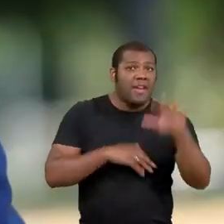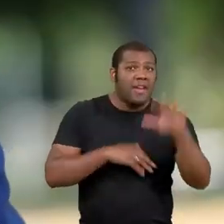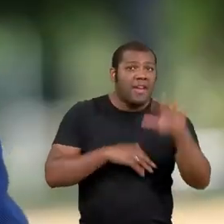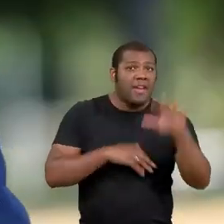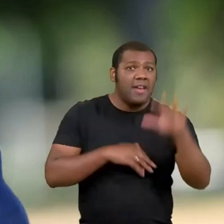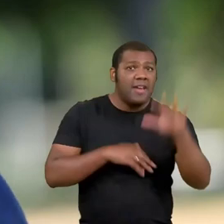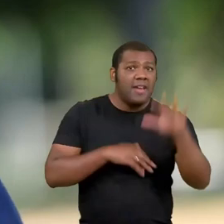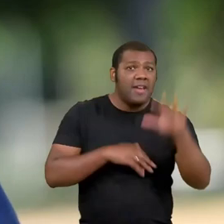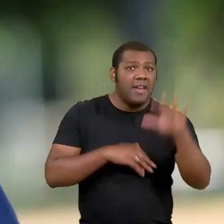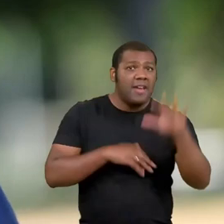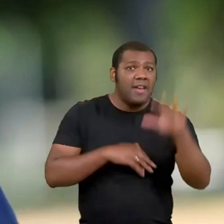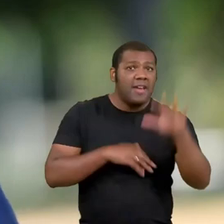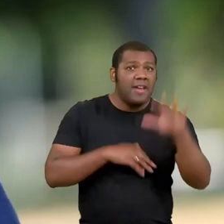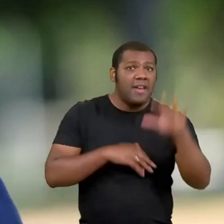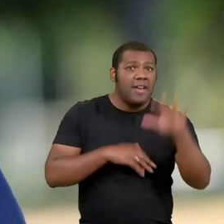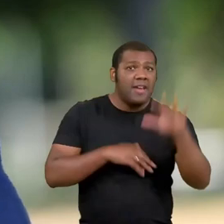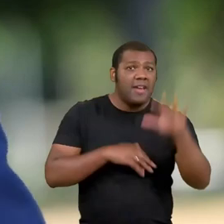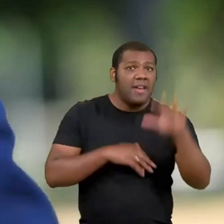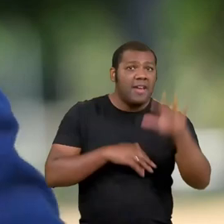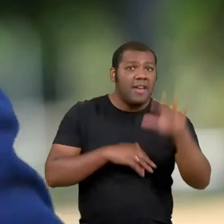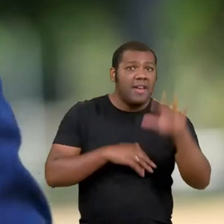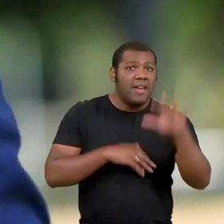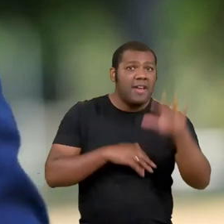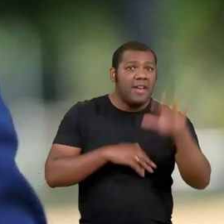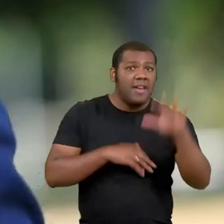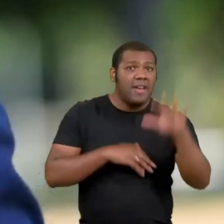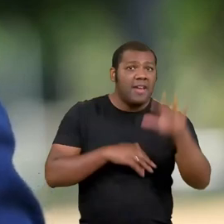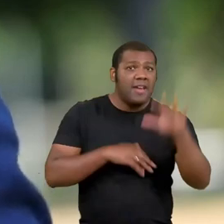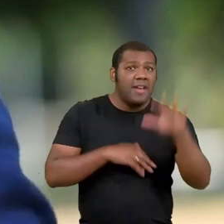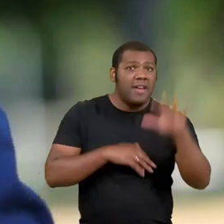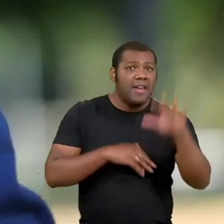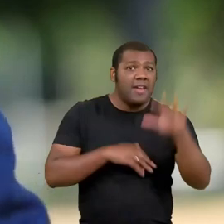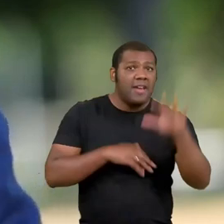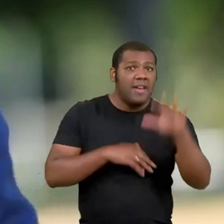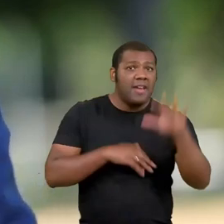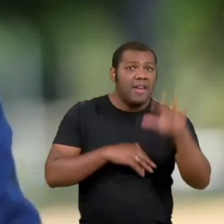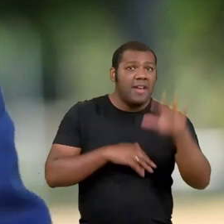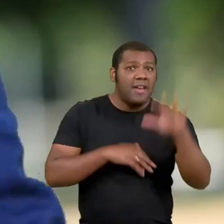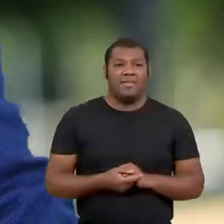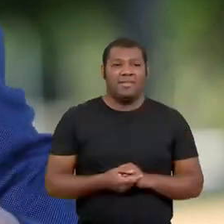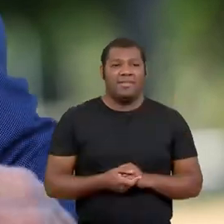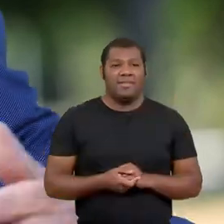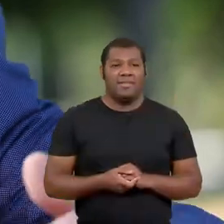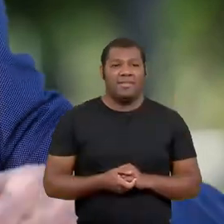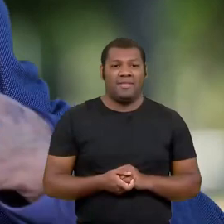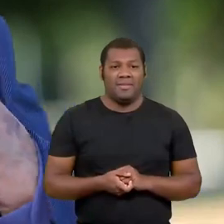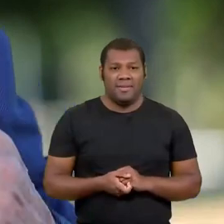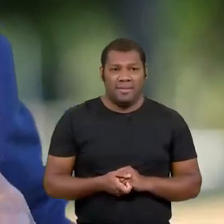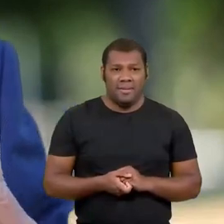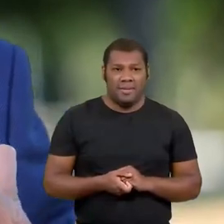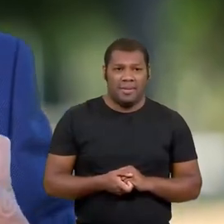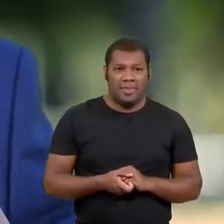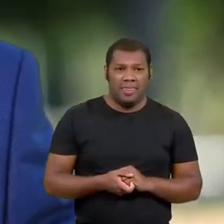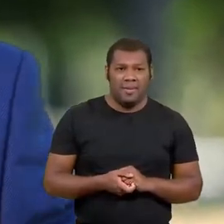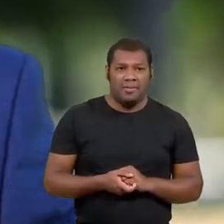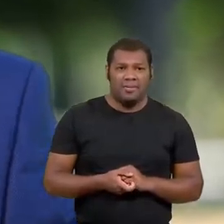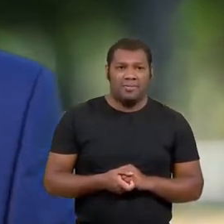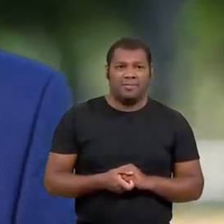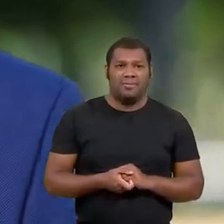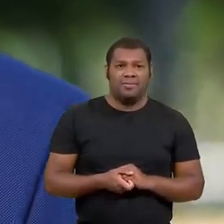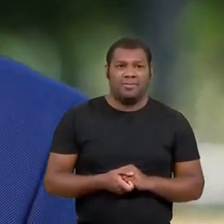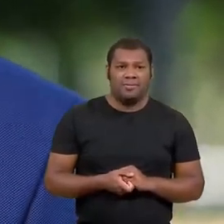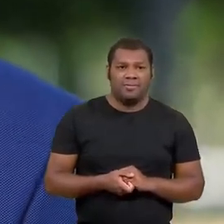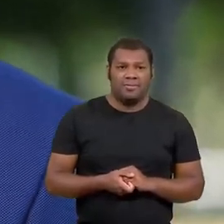tava com 92 anos de idade parabéns e como eu sonho como eu sonho viver chega lá recentemente